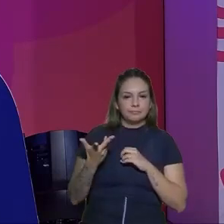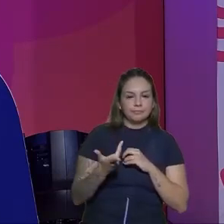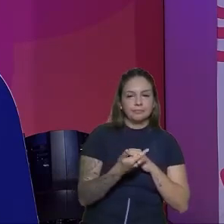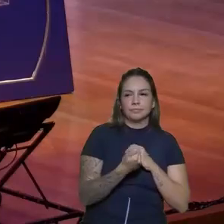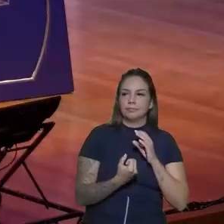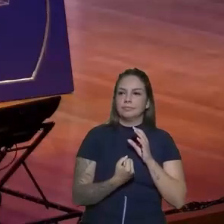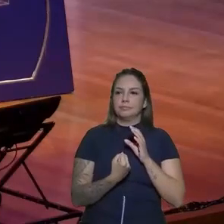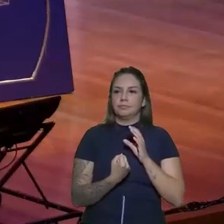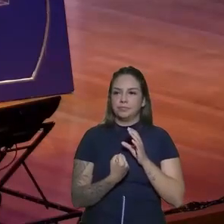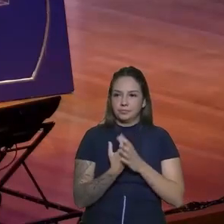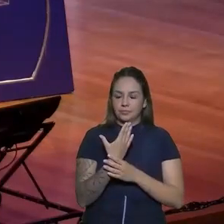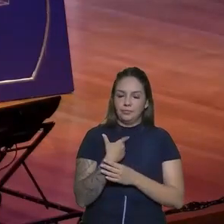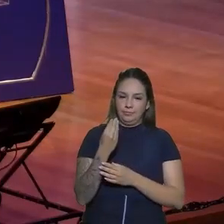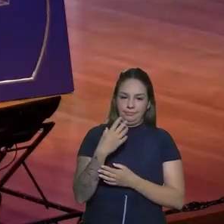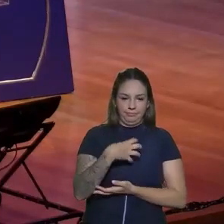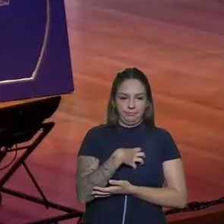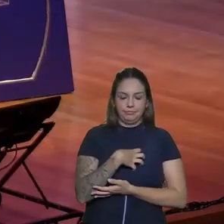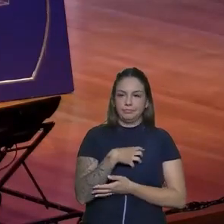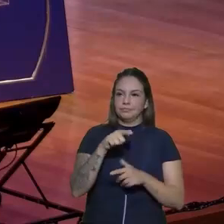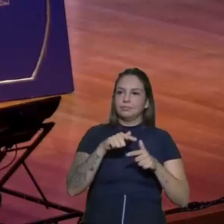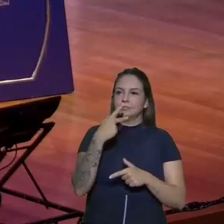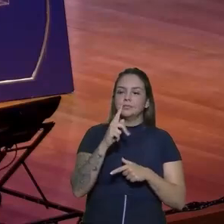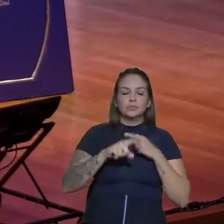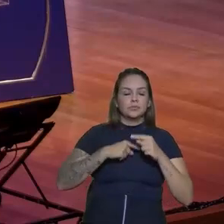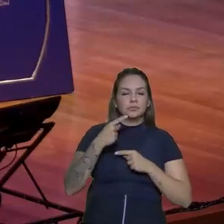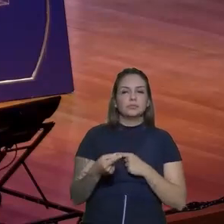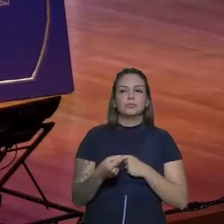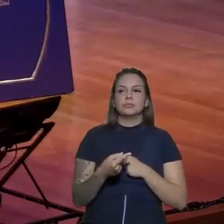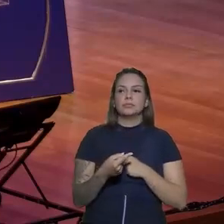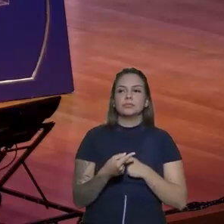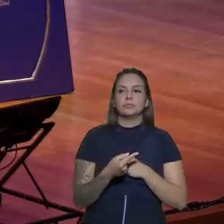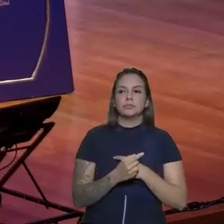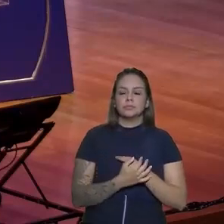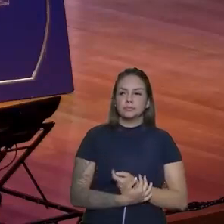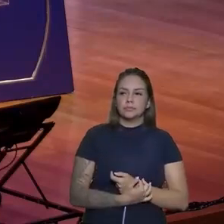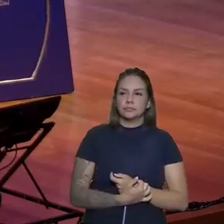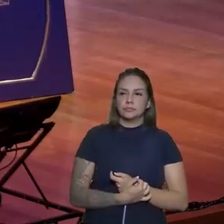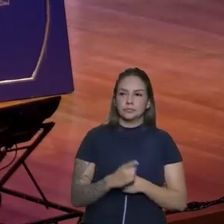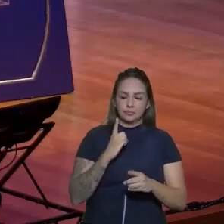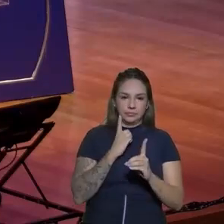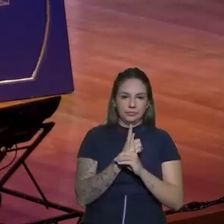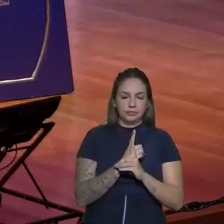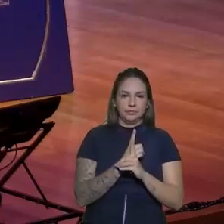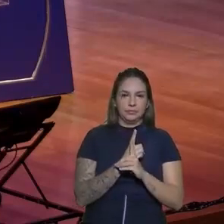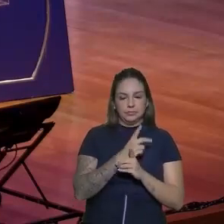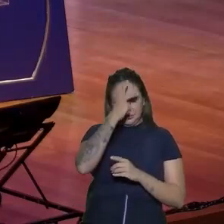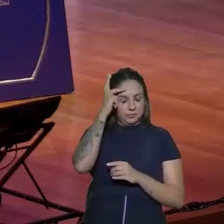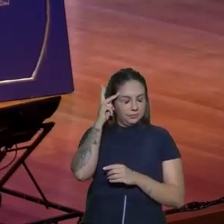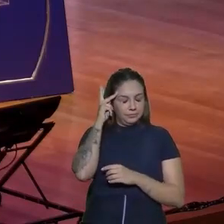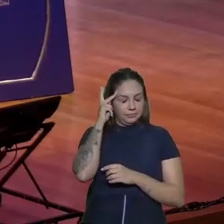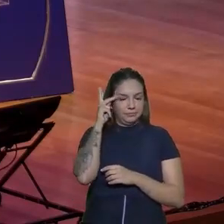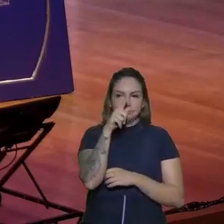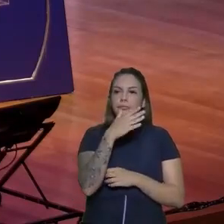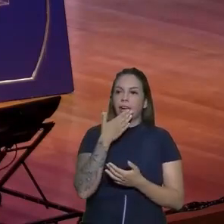maravilhosa que surgiu, eu fiquei muito impactado pelo trabalho dela, e depois nos encontramos, e essa pessoa